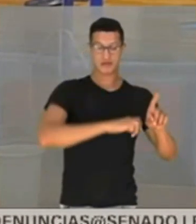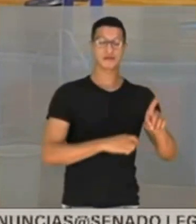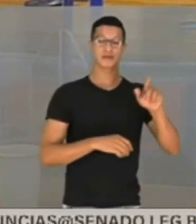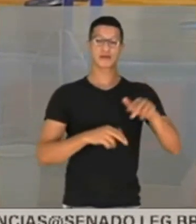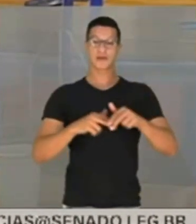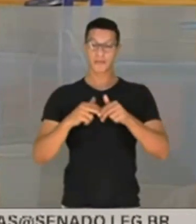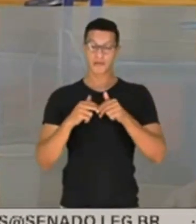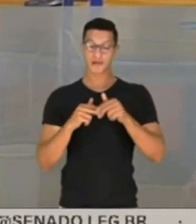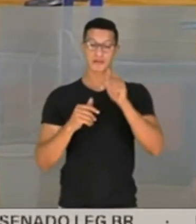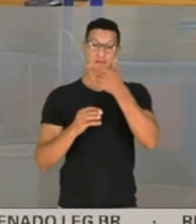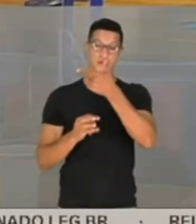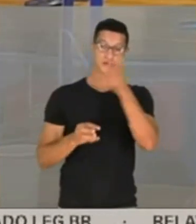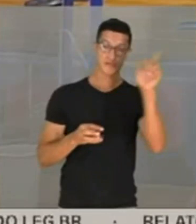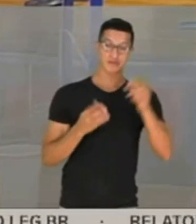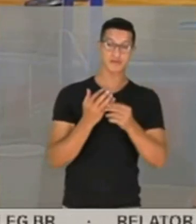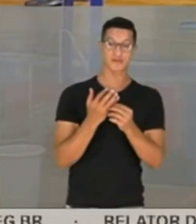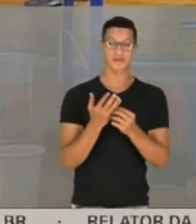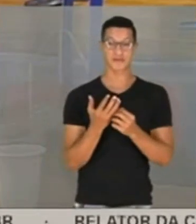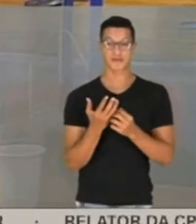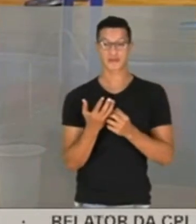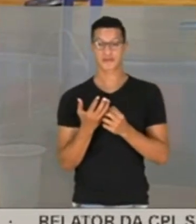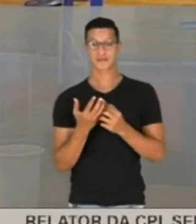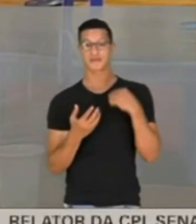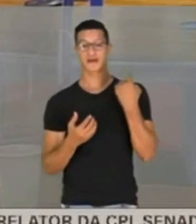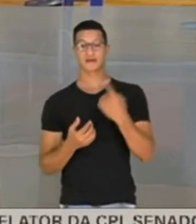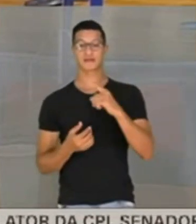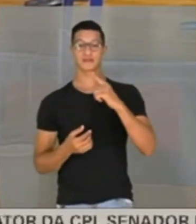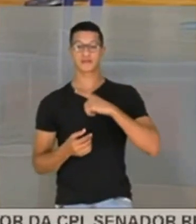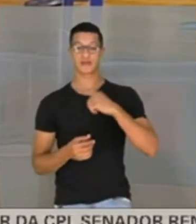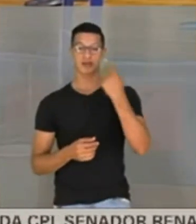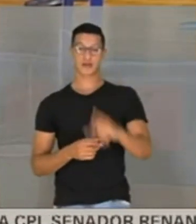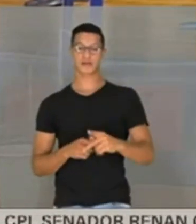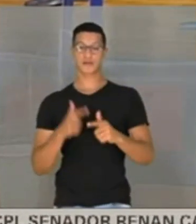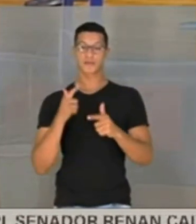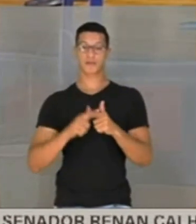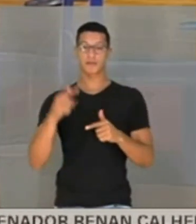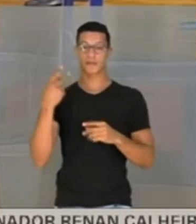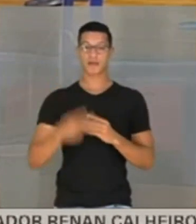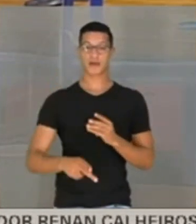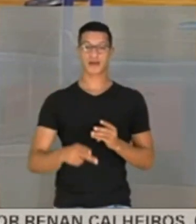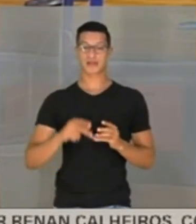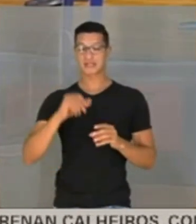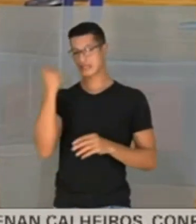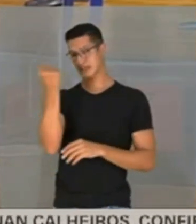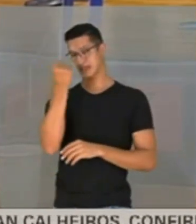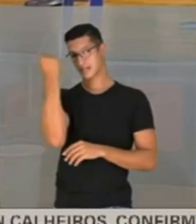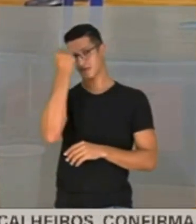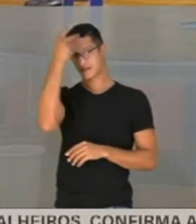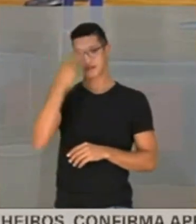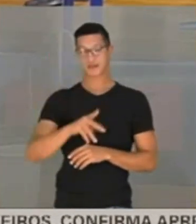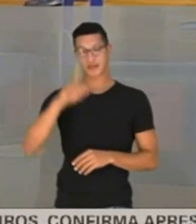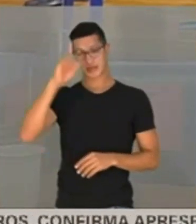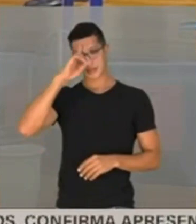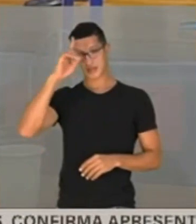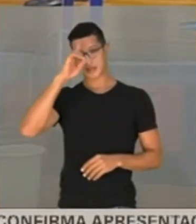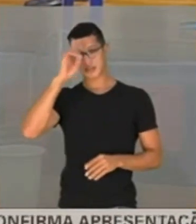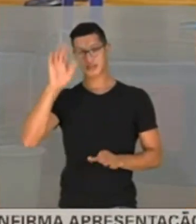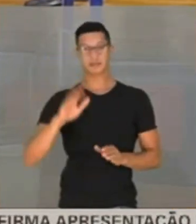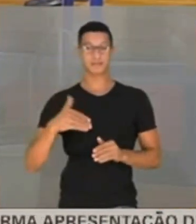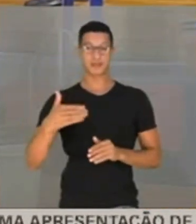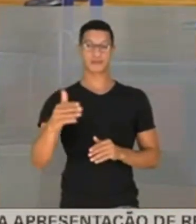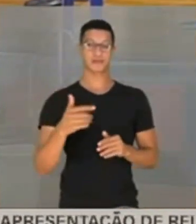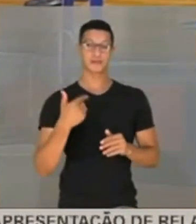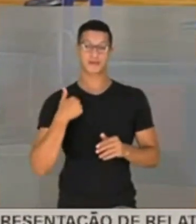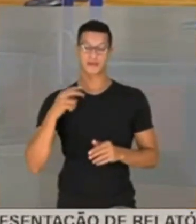é por essas e outras que a gente está tendo essa situação se agravando a cada dia.